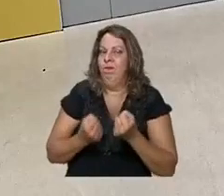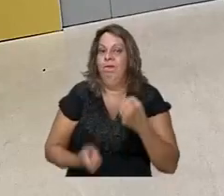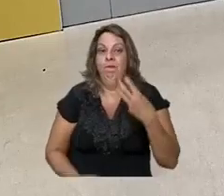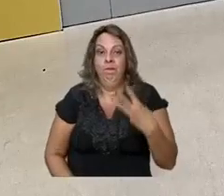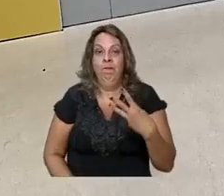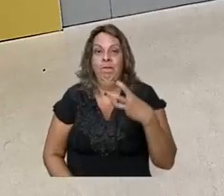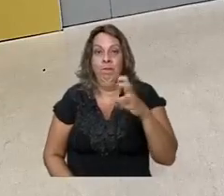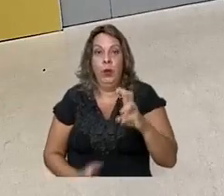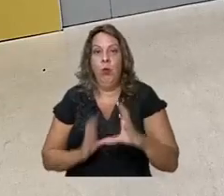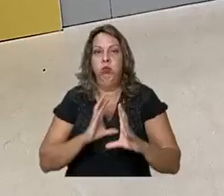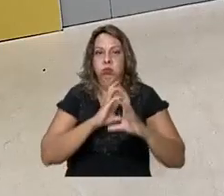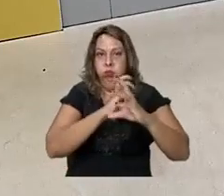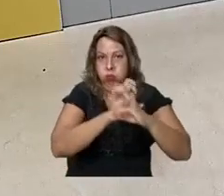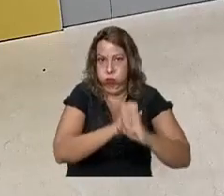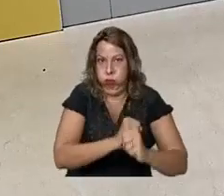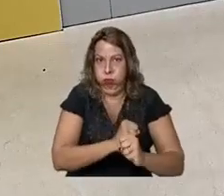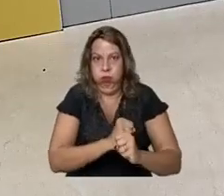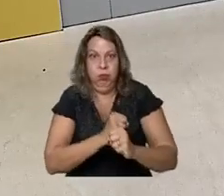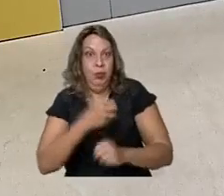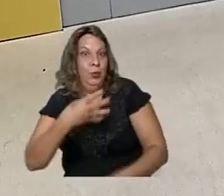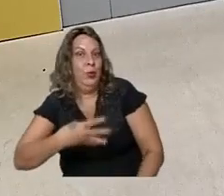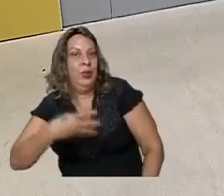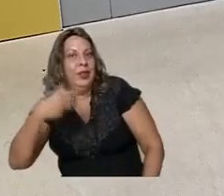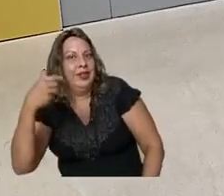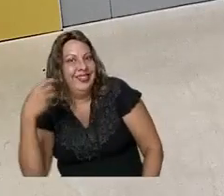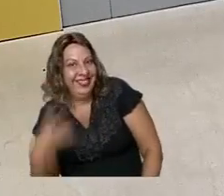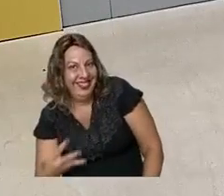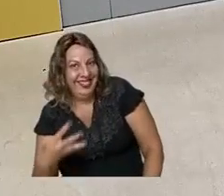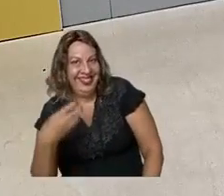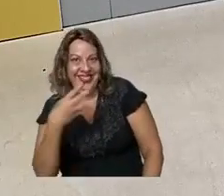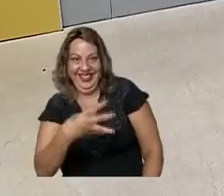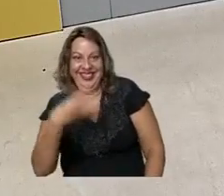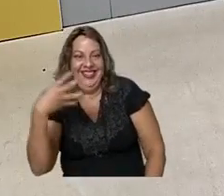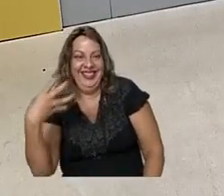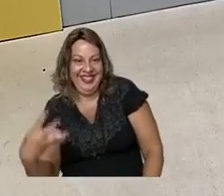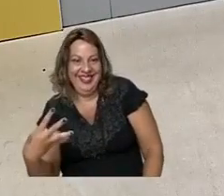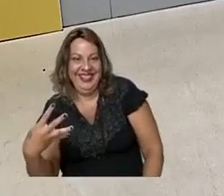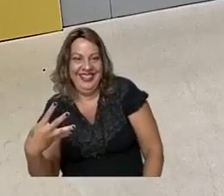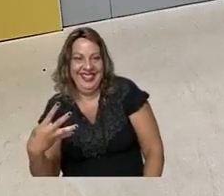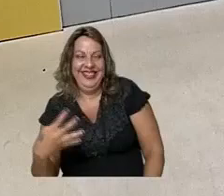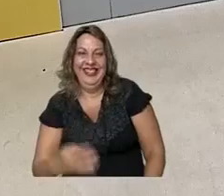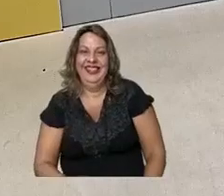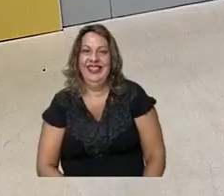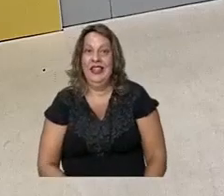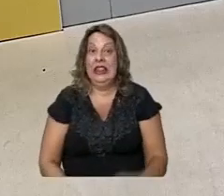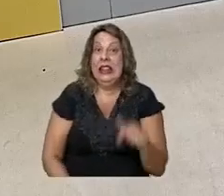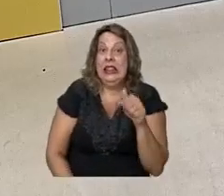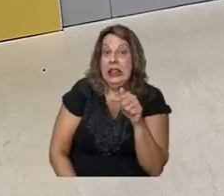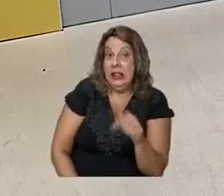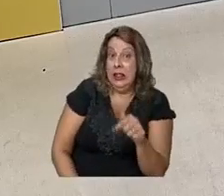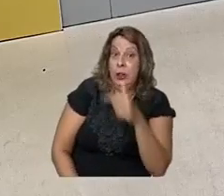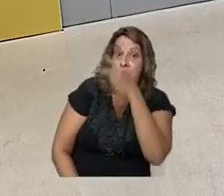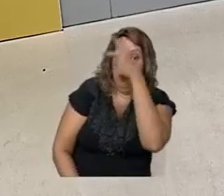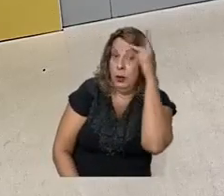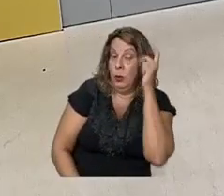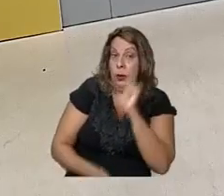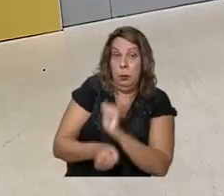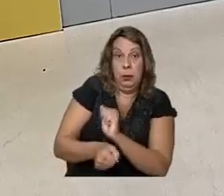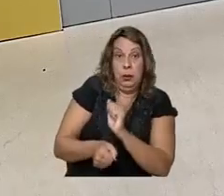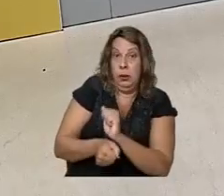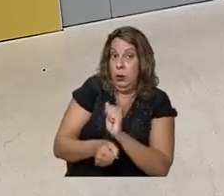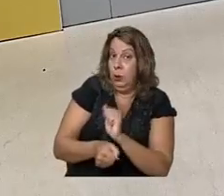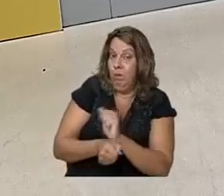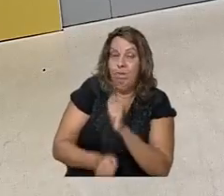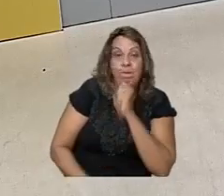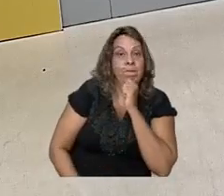35 bolinhas já sorteadas. 44, 44. 7 títulos à espera da bolinha